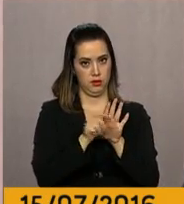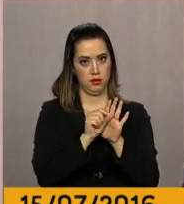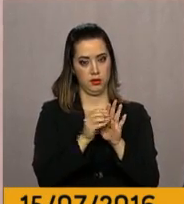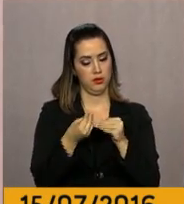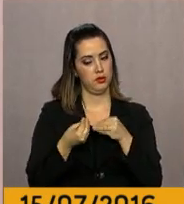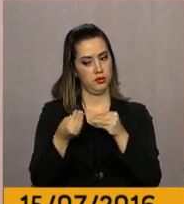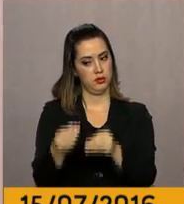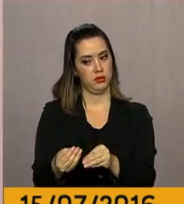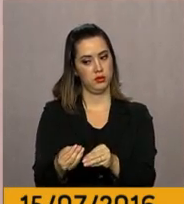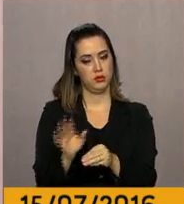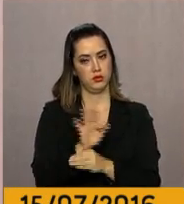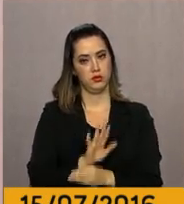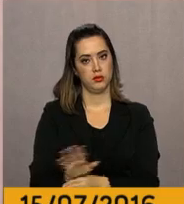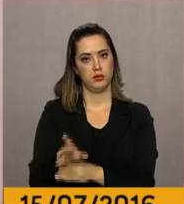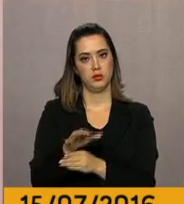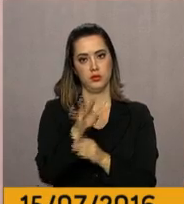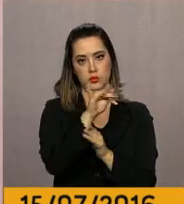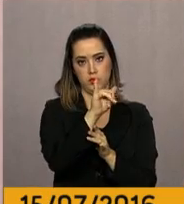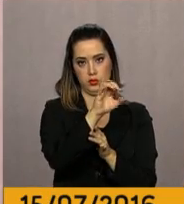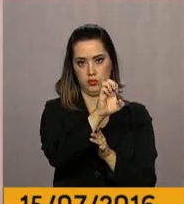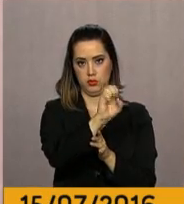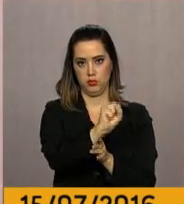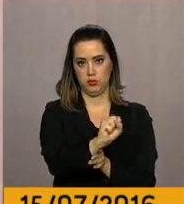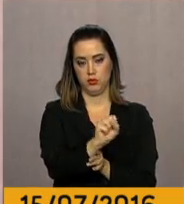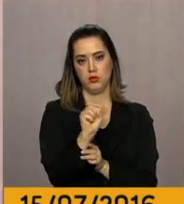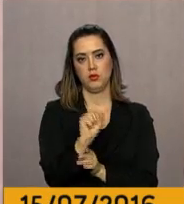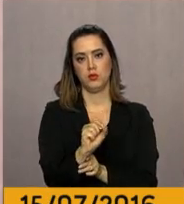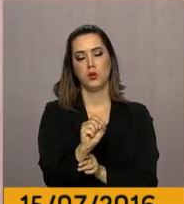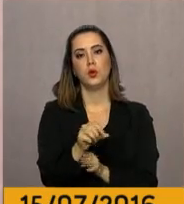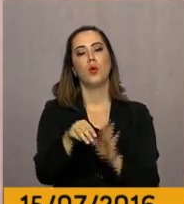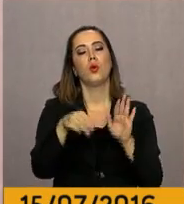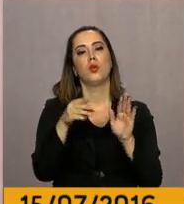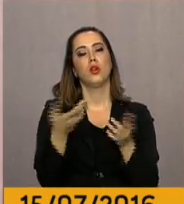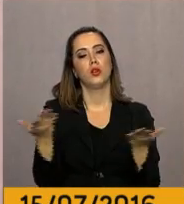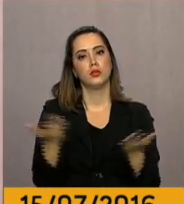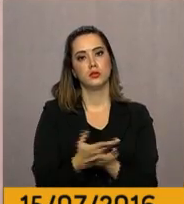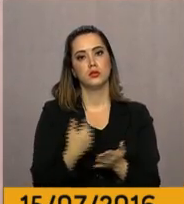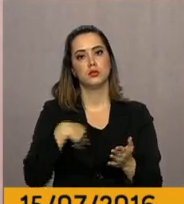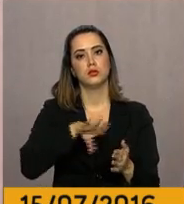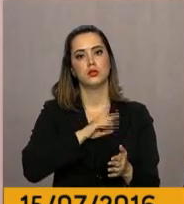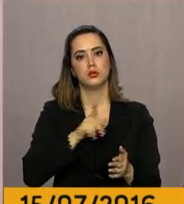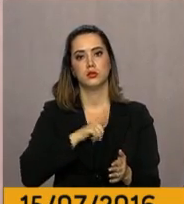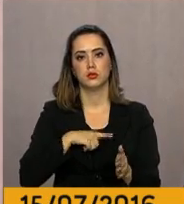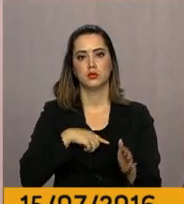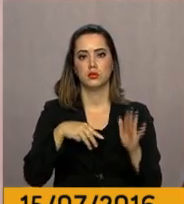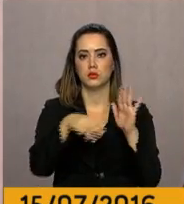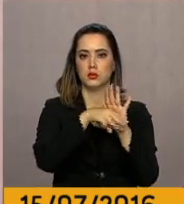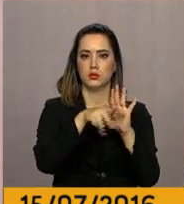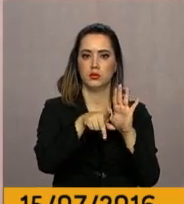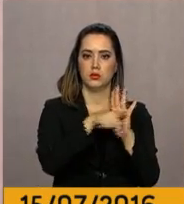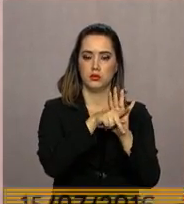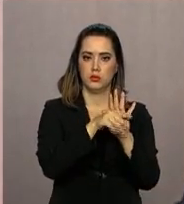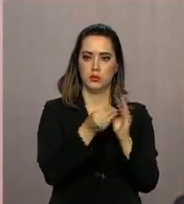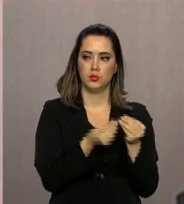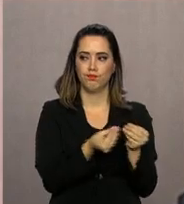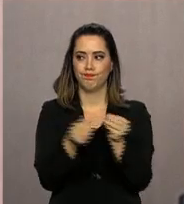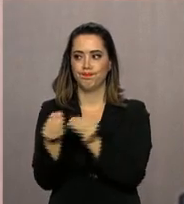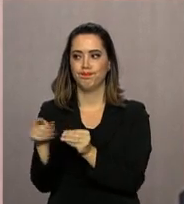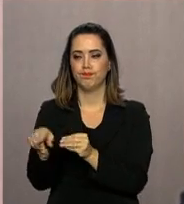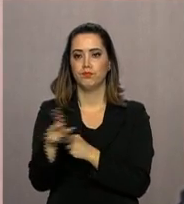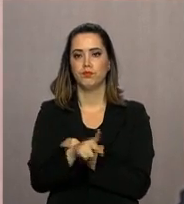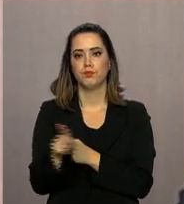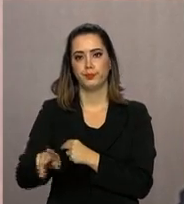suporte ao FIES, através de uma medida provisória que nós levamos ontem ao presidente Temer e